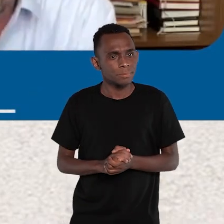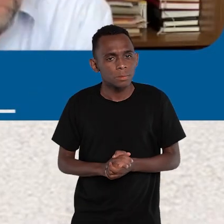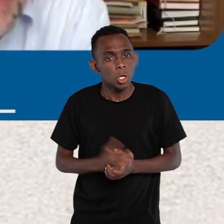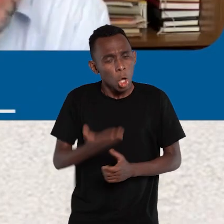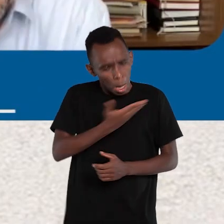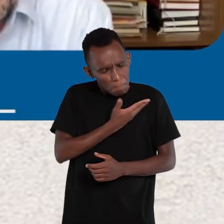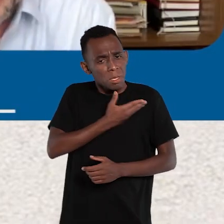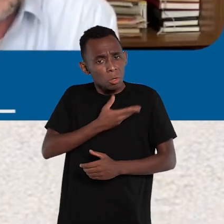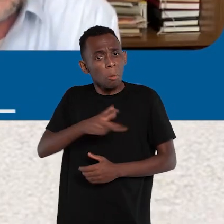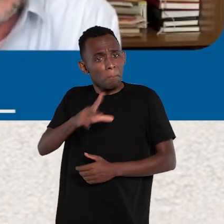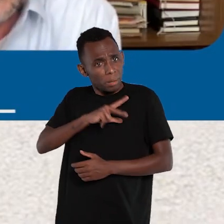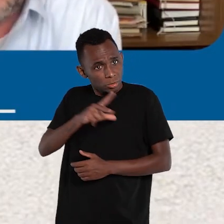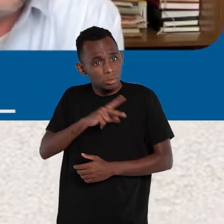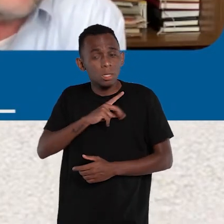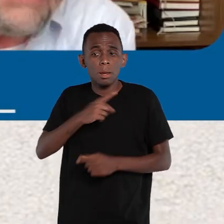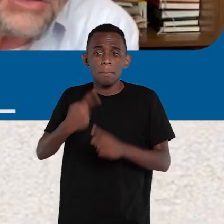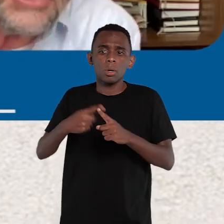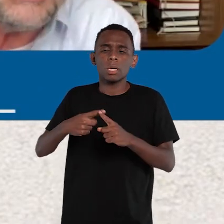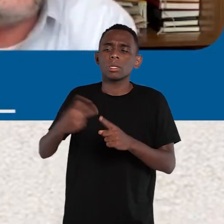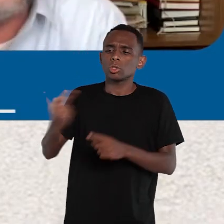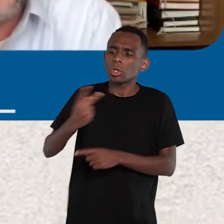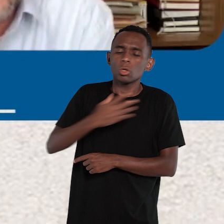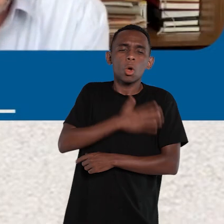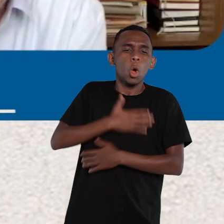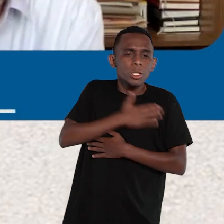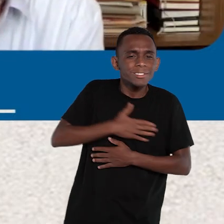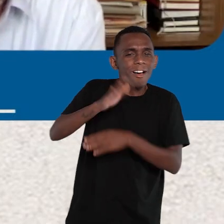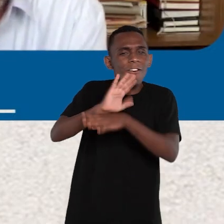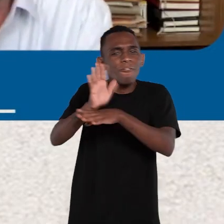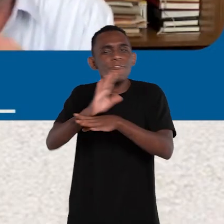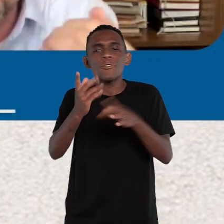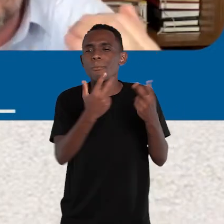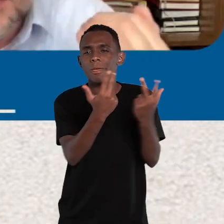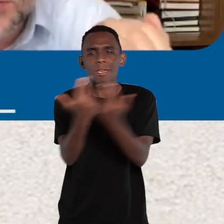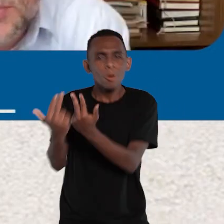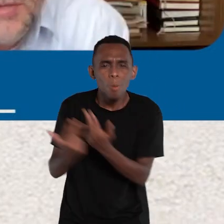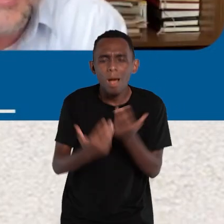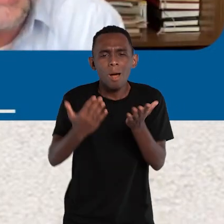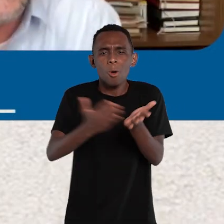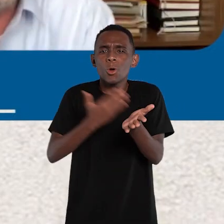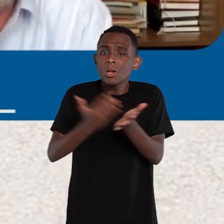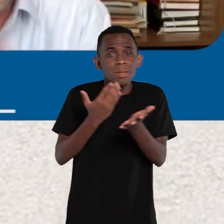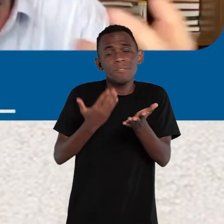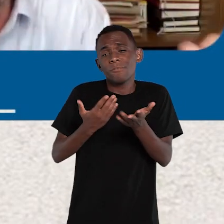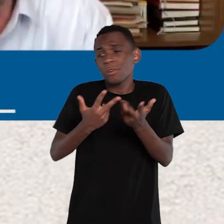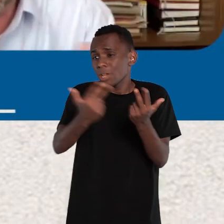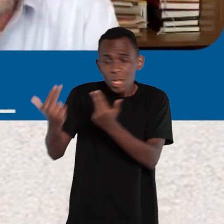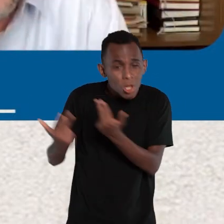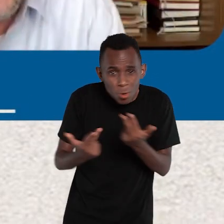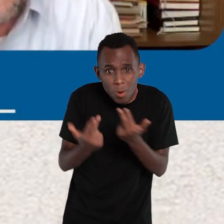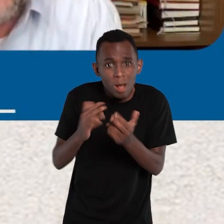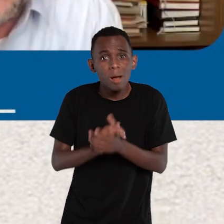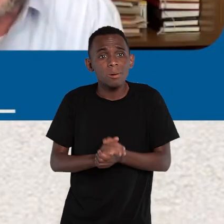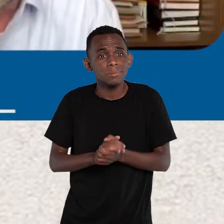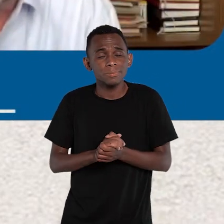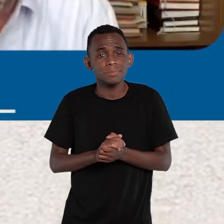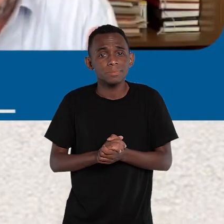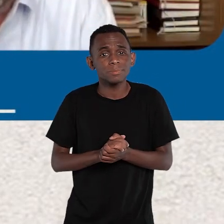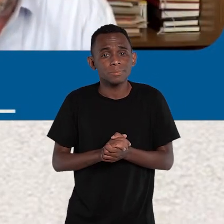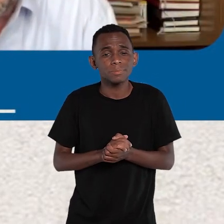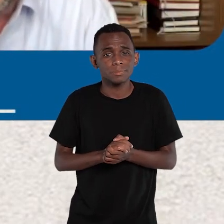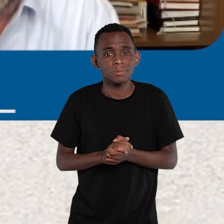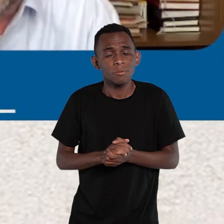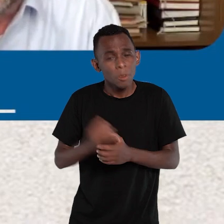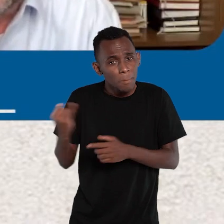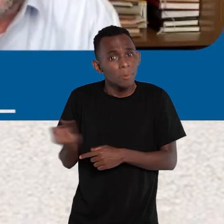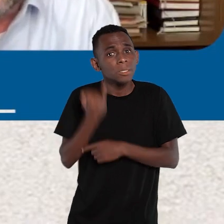com uma pá de afinidades. Gostávamos dos mesmos filmes, gostávamos dos mesmos livros, gostávamos da vida, eu gostei